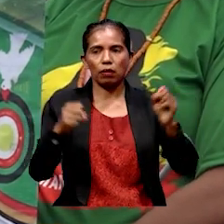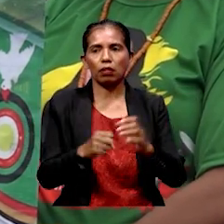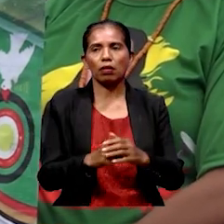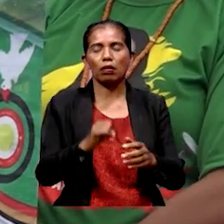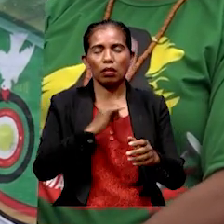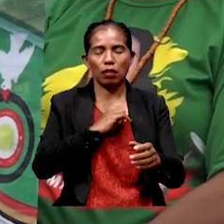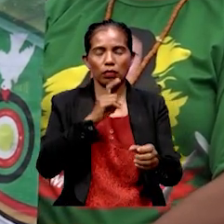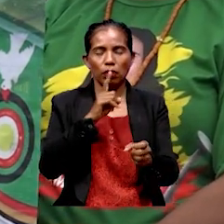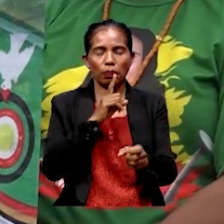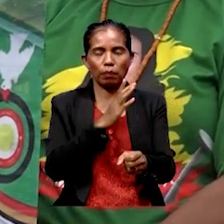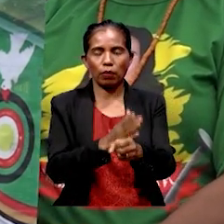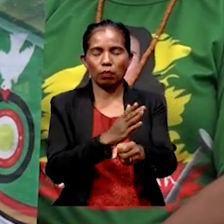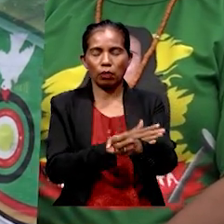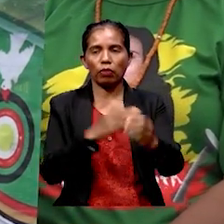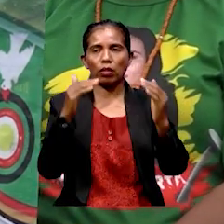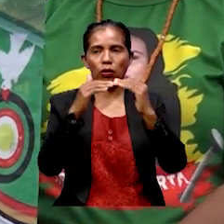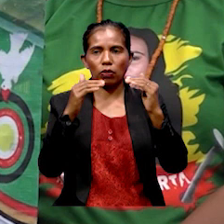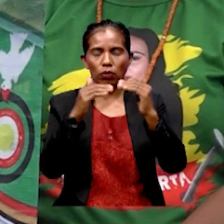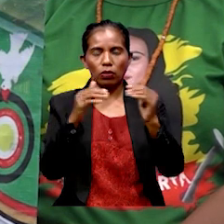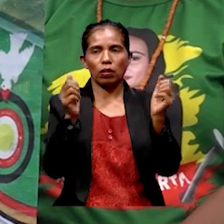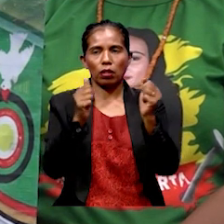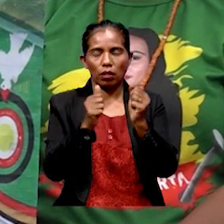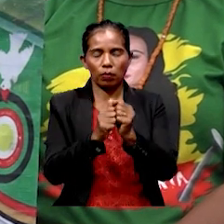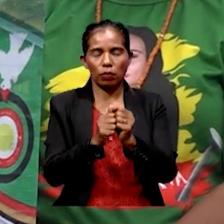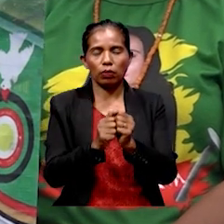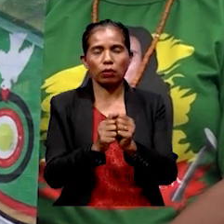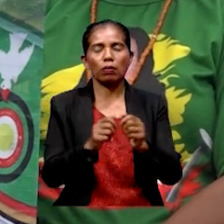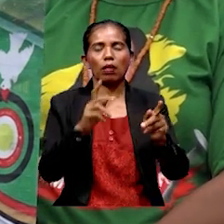se promove diálogo com o órgão soberano Sira,